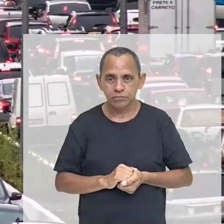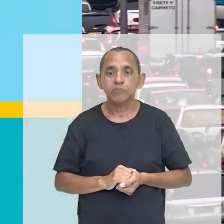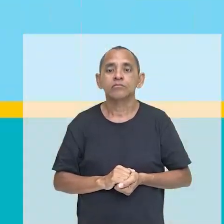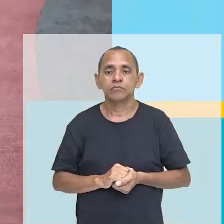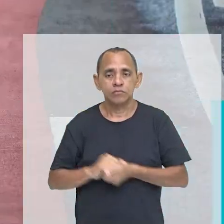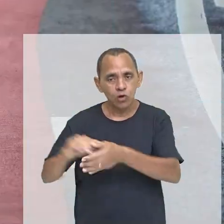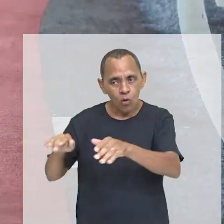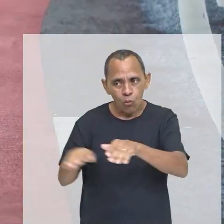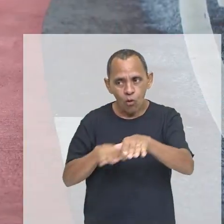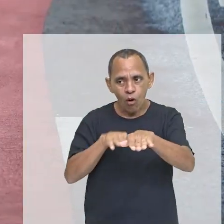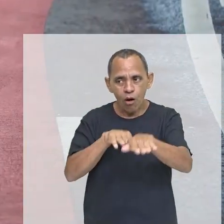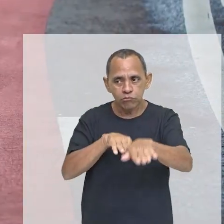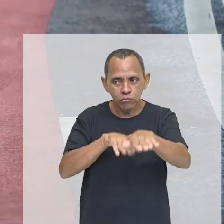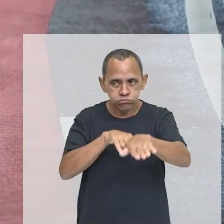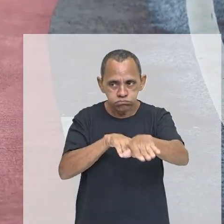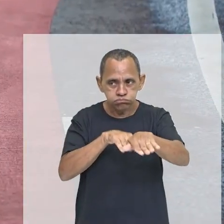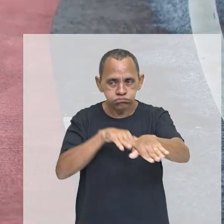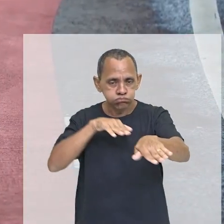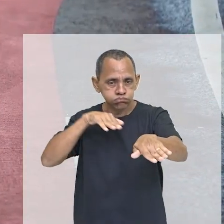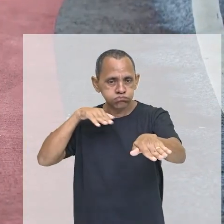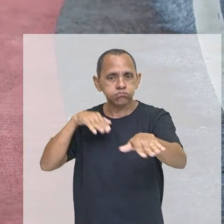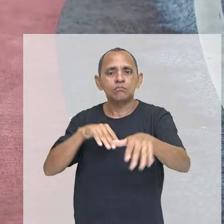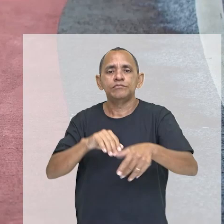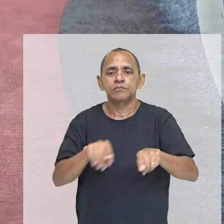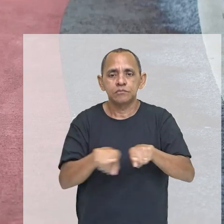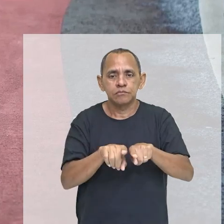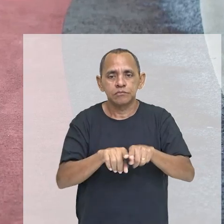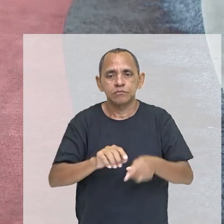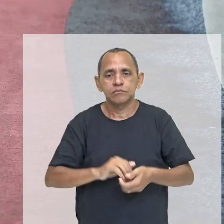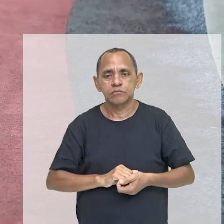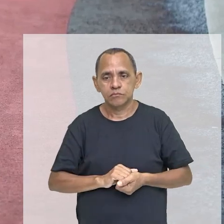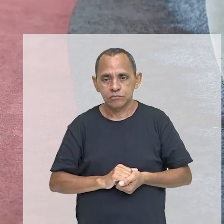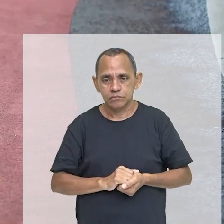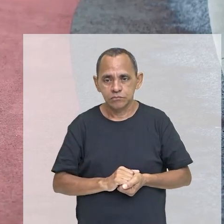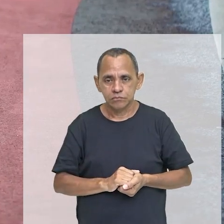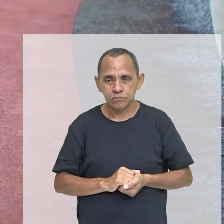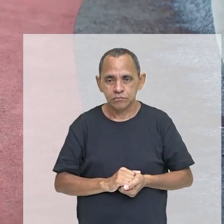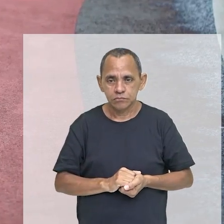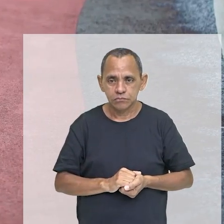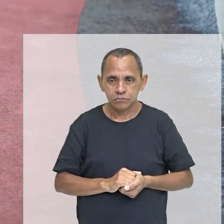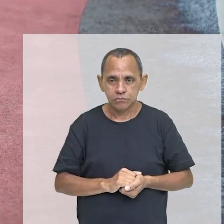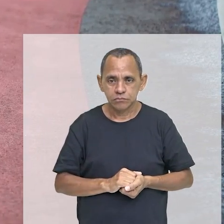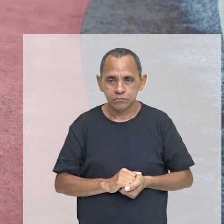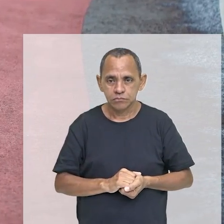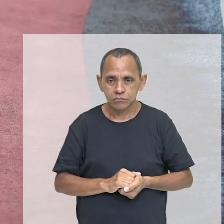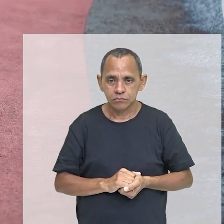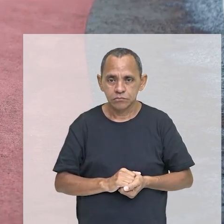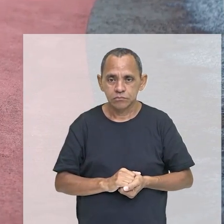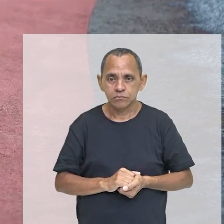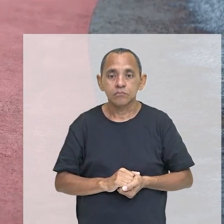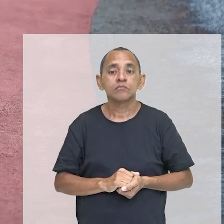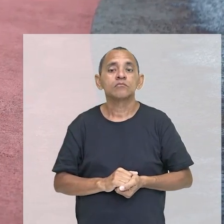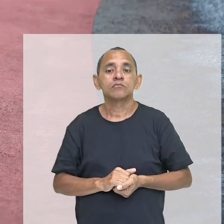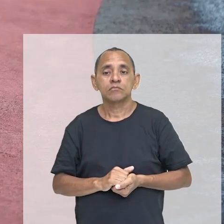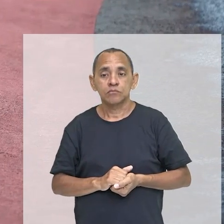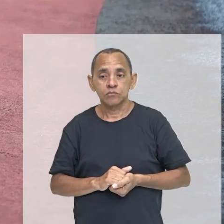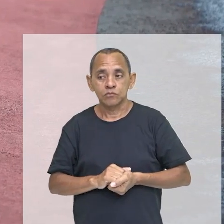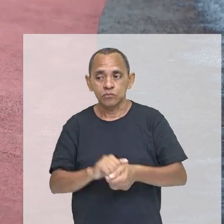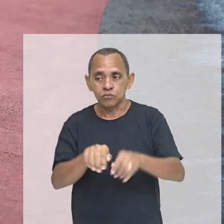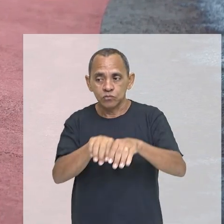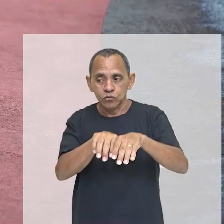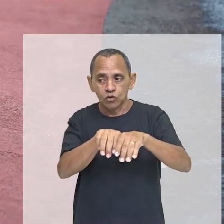Congestionamento. Lane. Lane. Lane. Faixa.